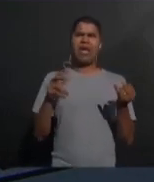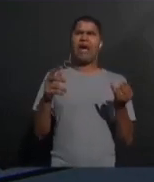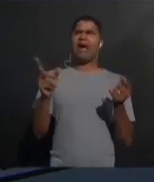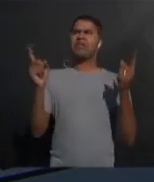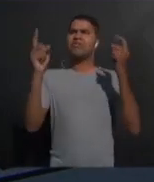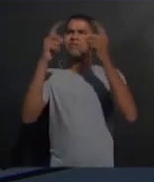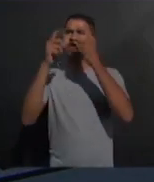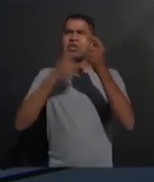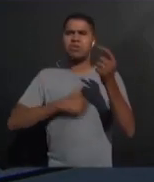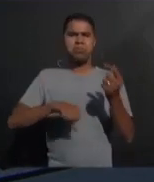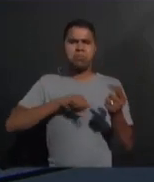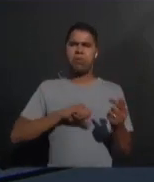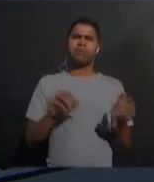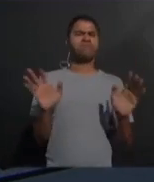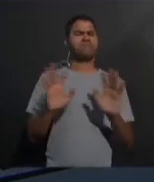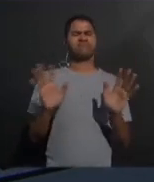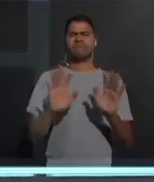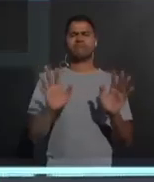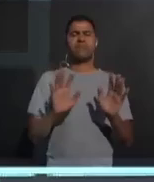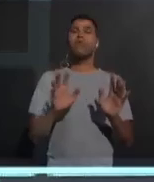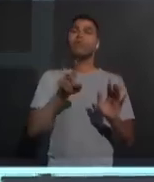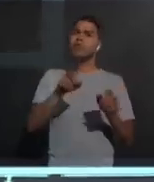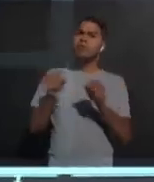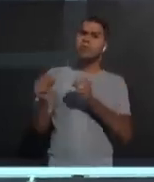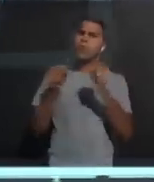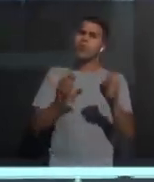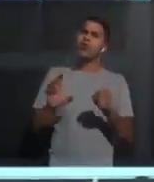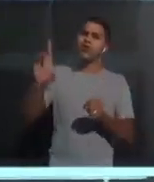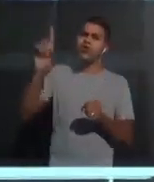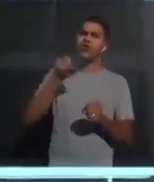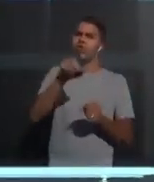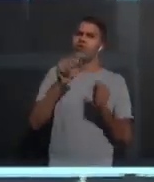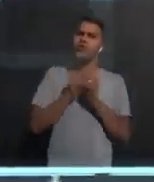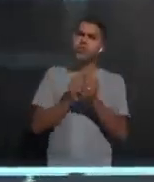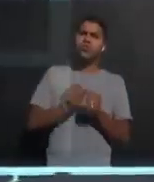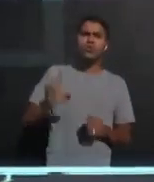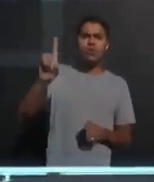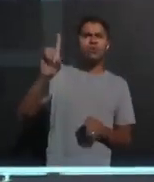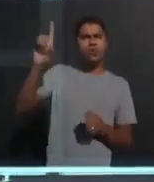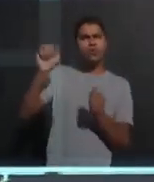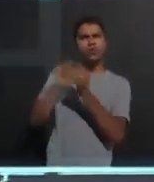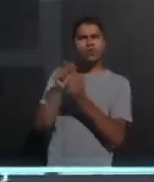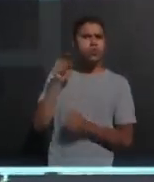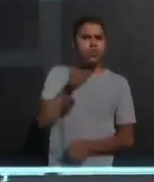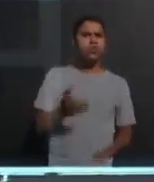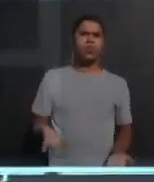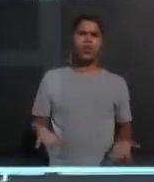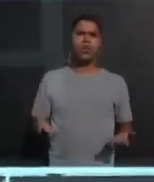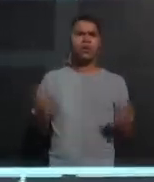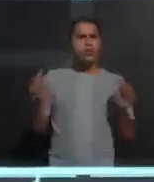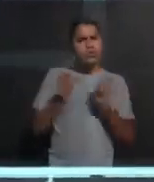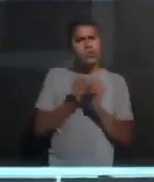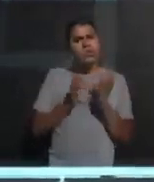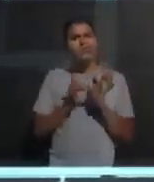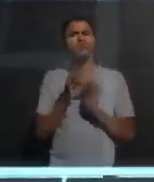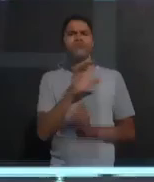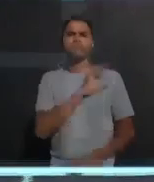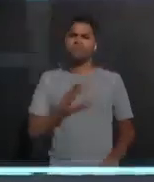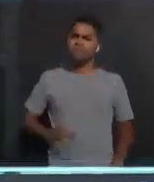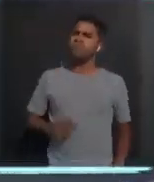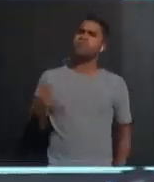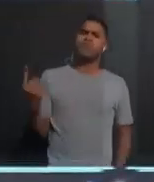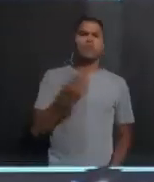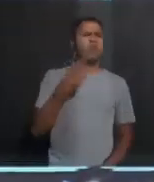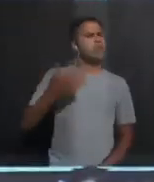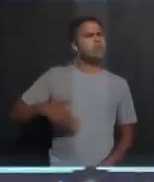até você tem poder de deus você está nele ele está em você e em cristo jesus nós somos